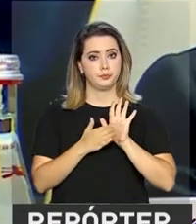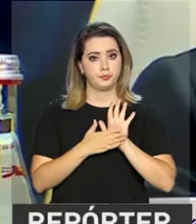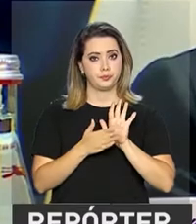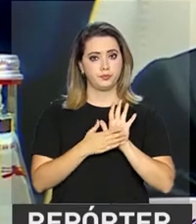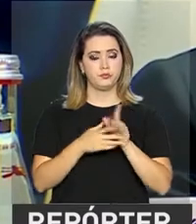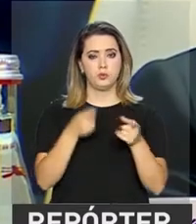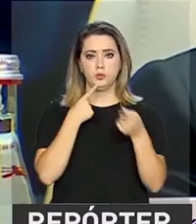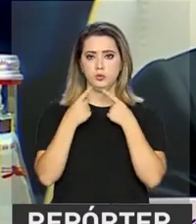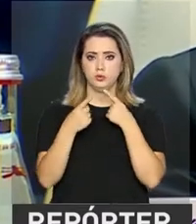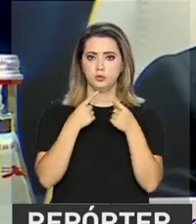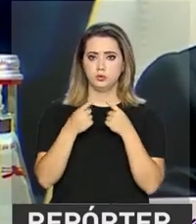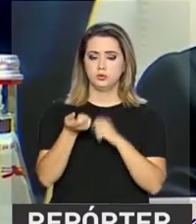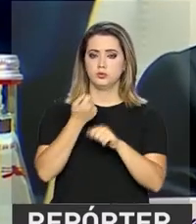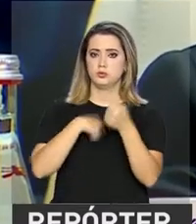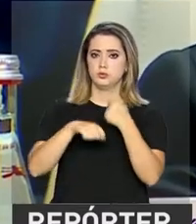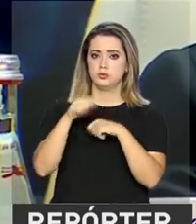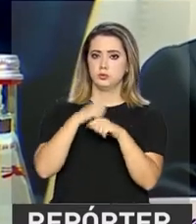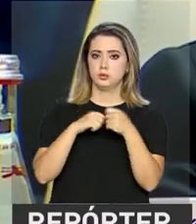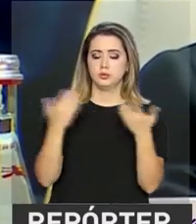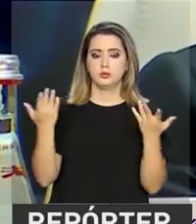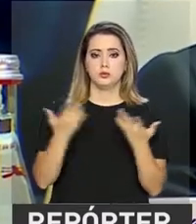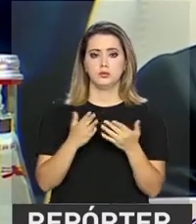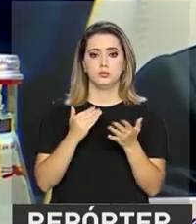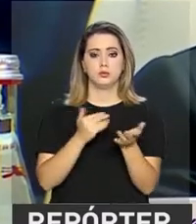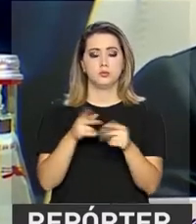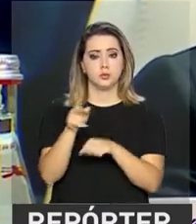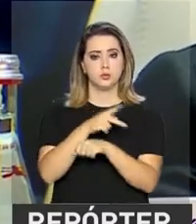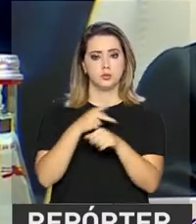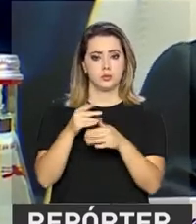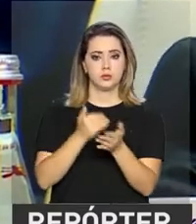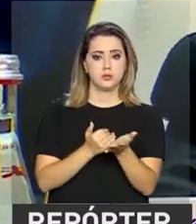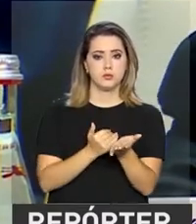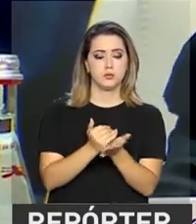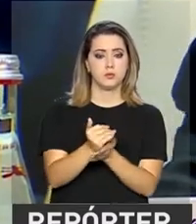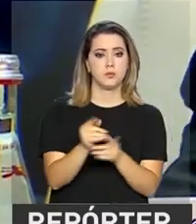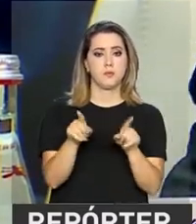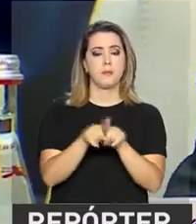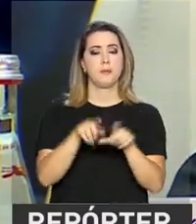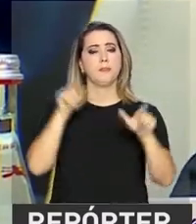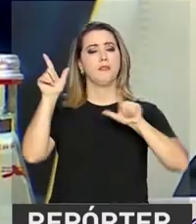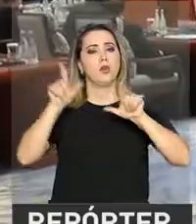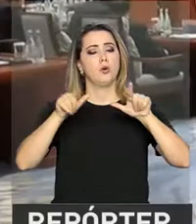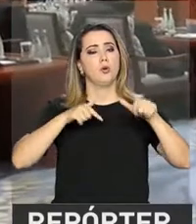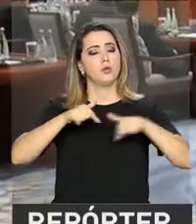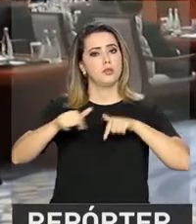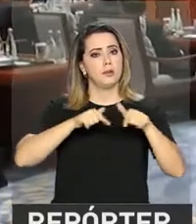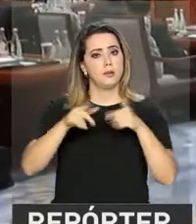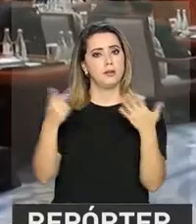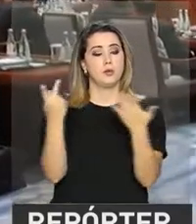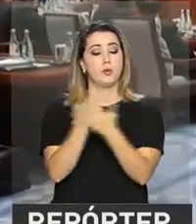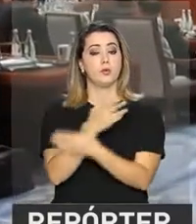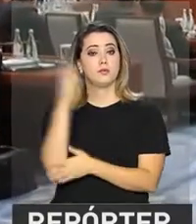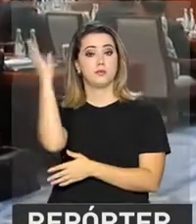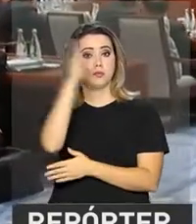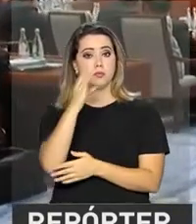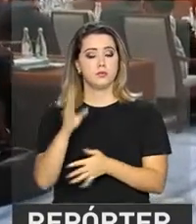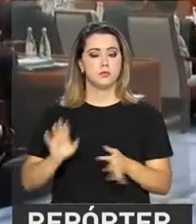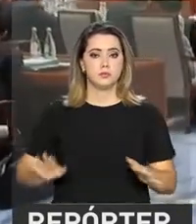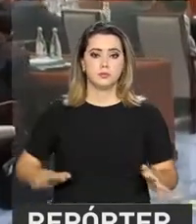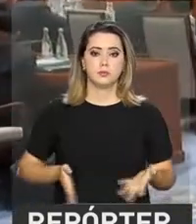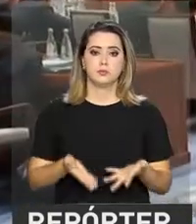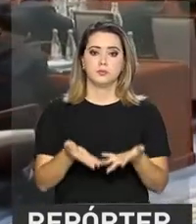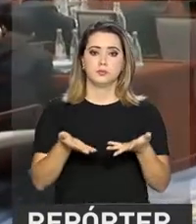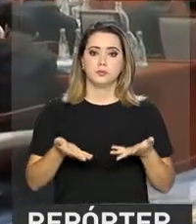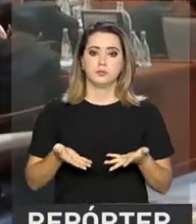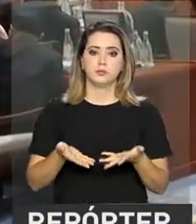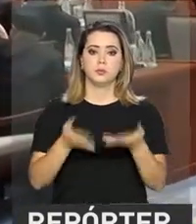durante o diálogo com economias emergentes e países em desenvolvimento o trabalho que vem sendo feito no Brasil para a promoção de